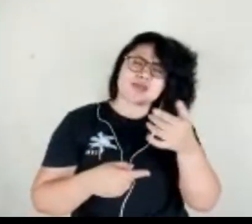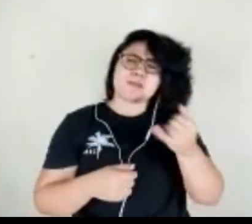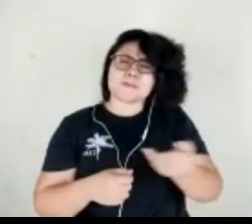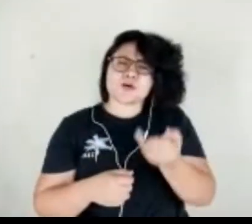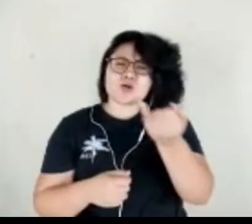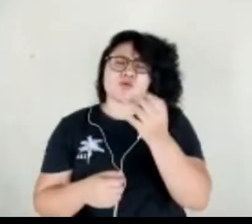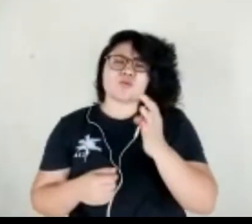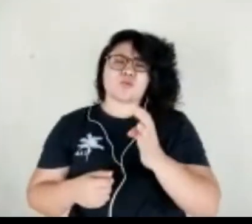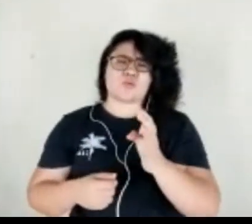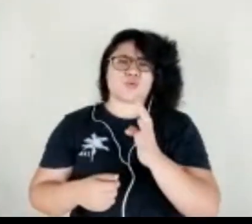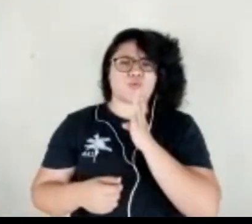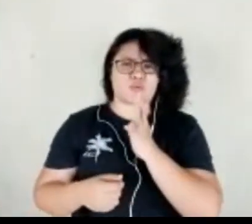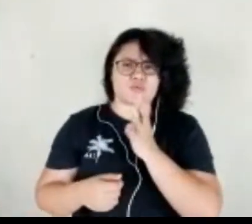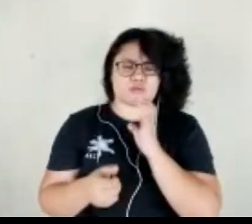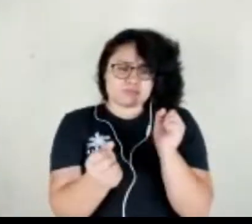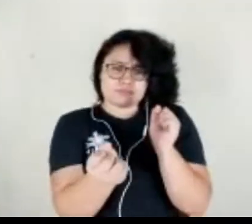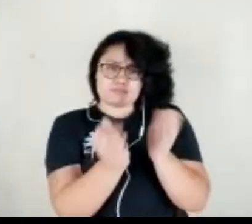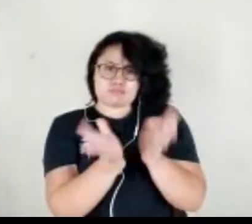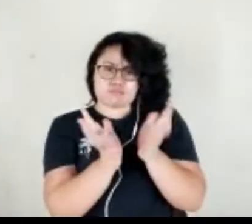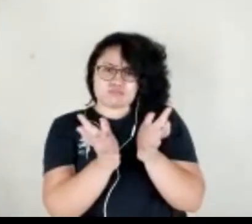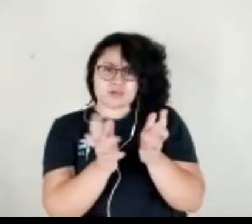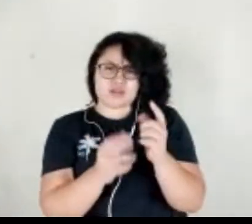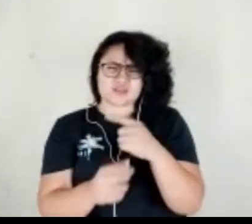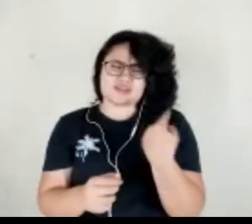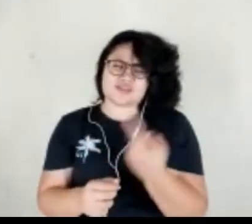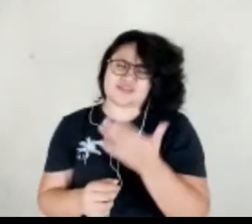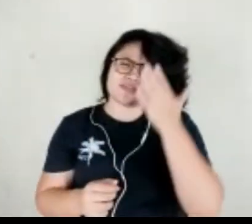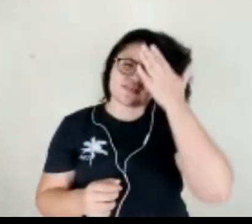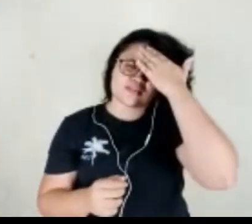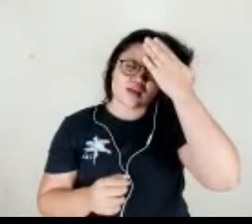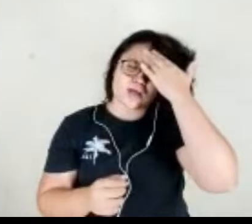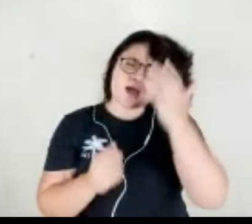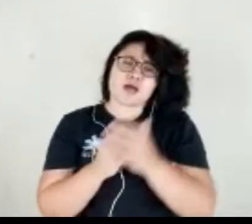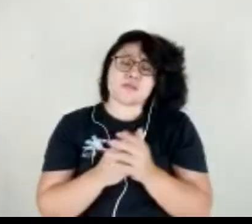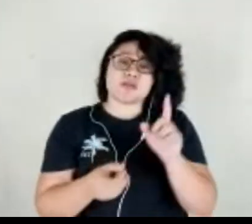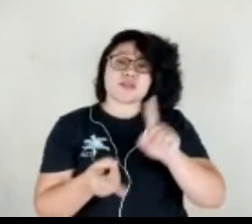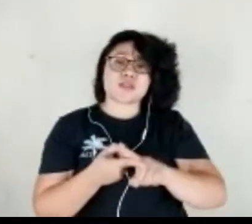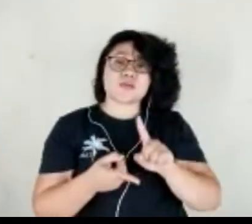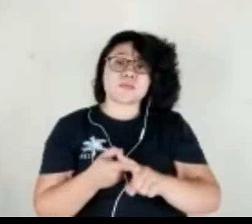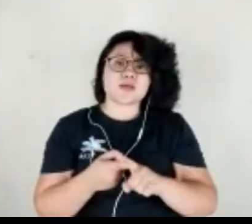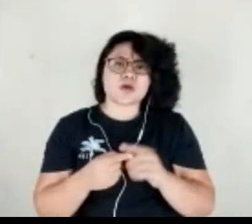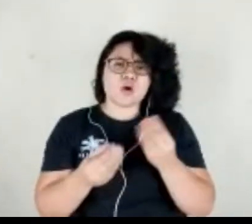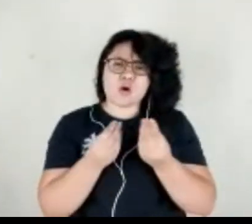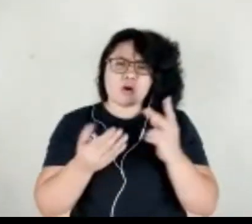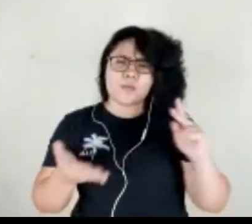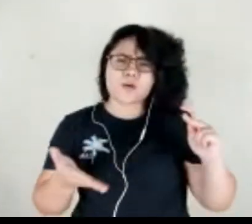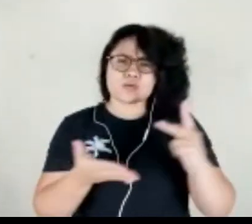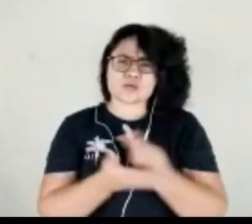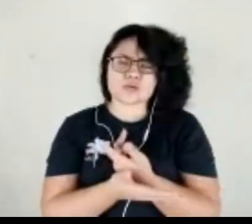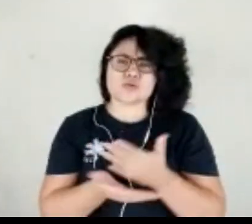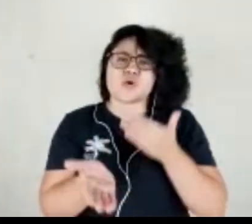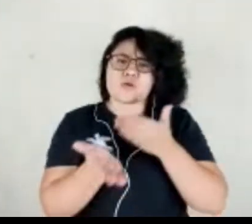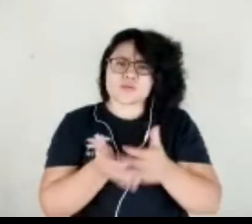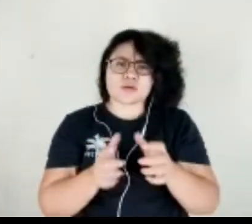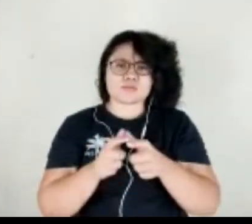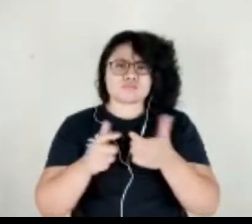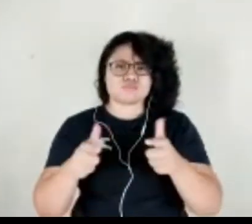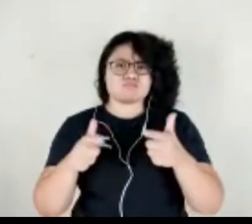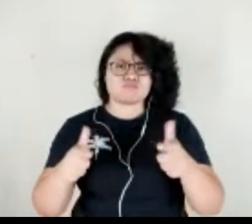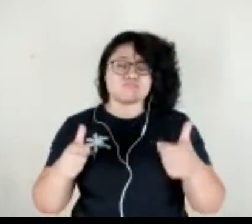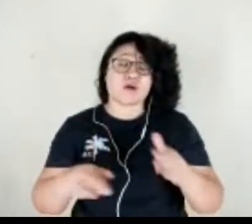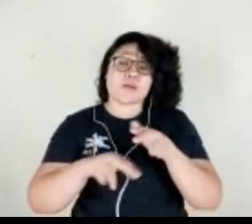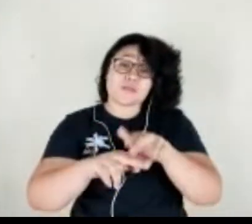língua brasileira de sinais. A gente sabe, e a gente foi ter maior conhecimento, maior discussão sobre